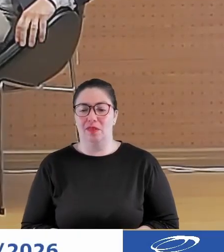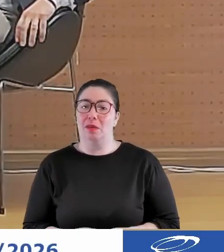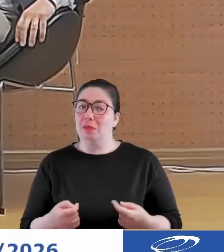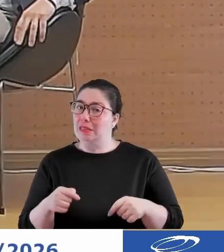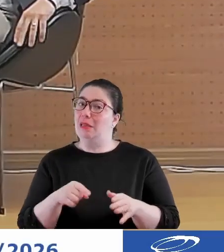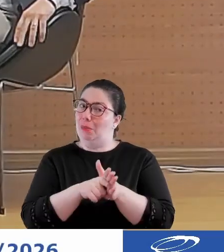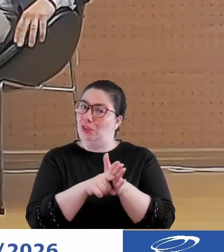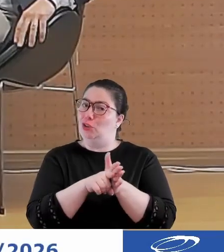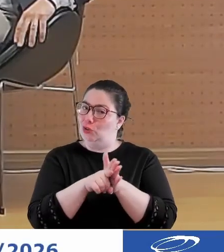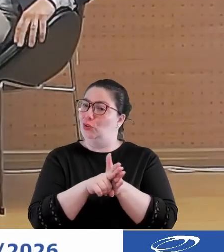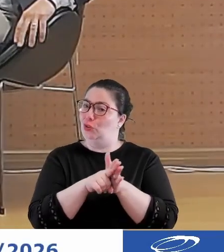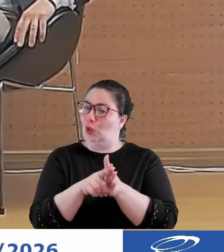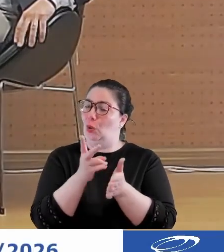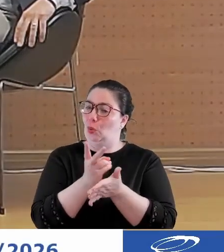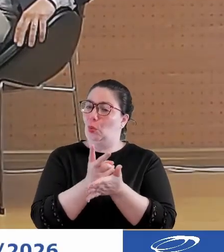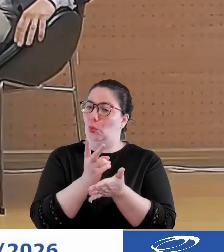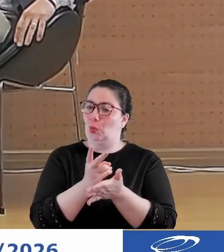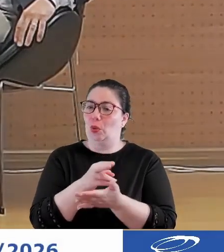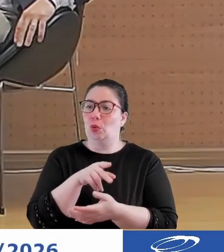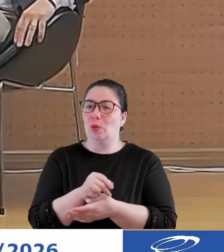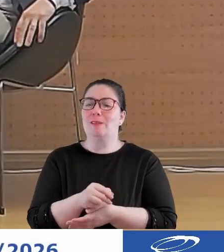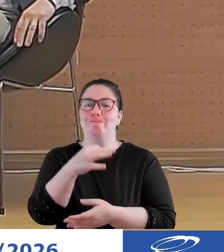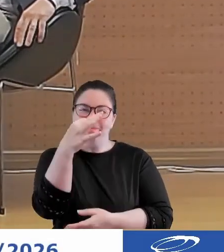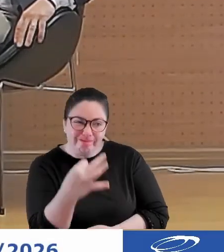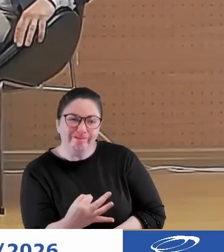em estudo, e não como uma prática estabelecida.